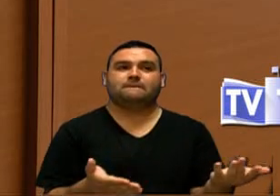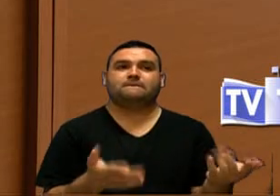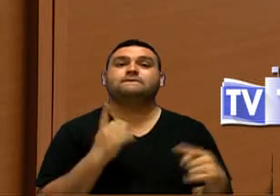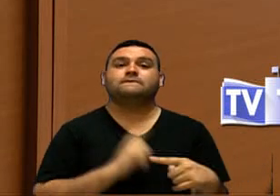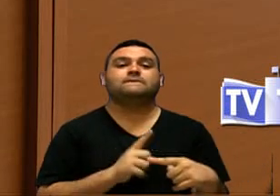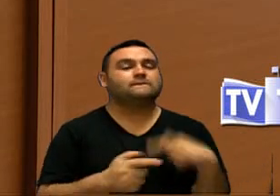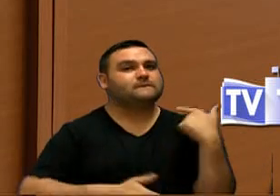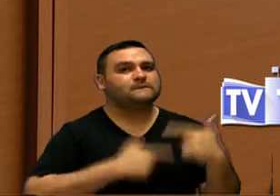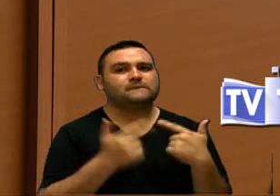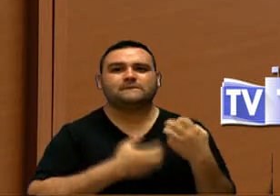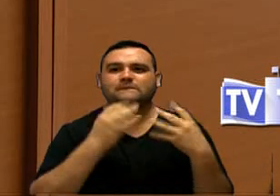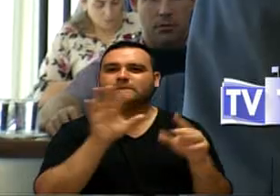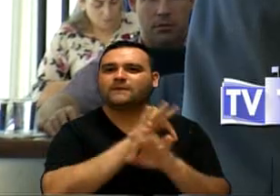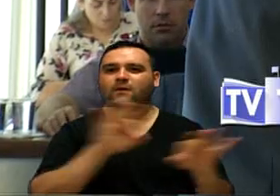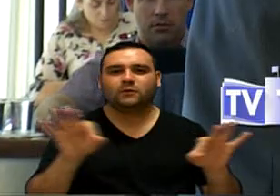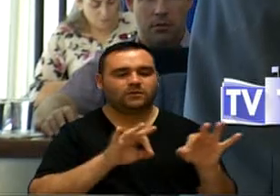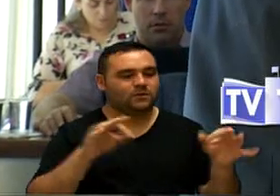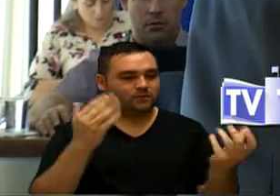um trabalho belíssimo,